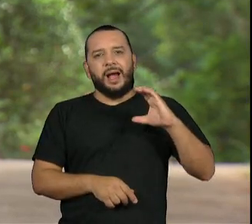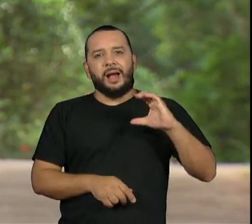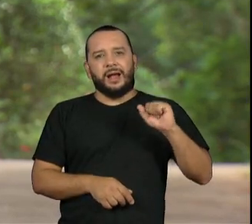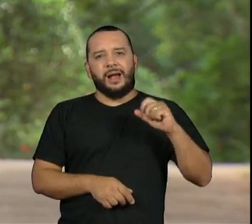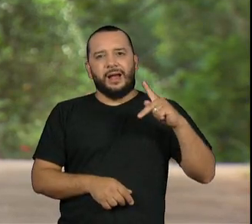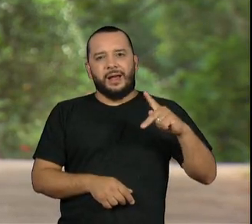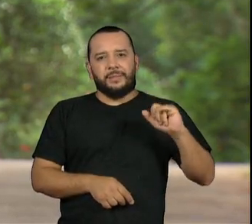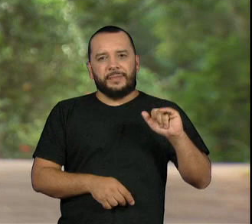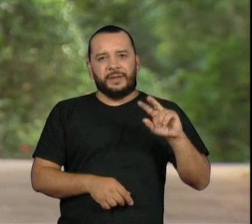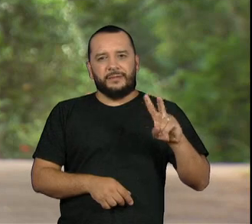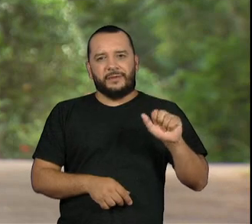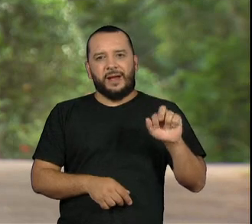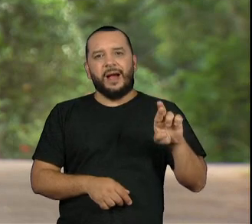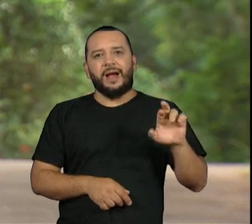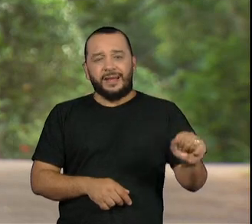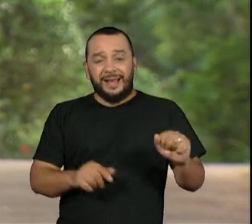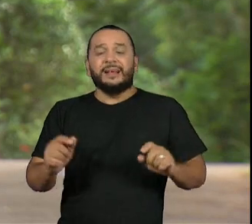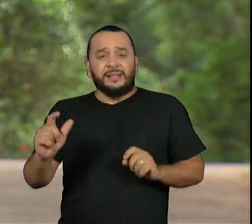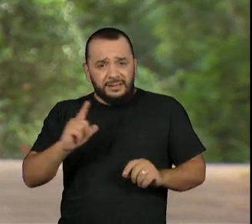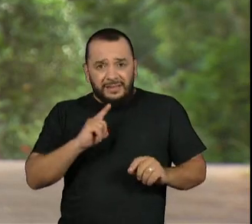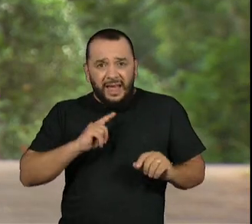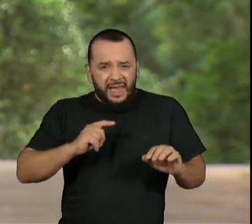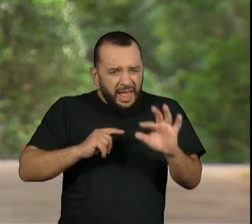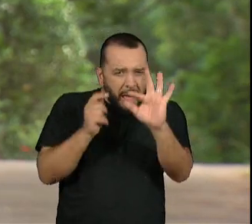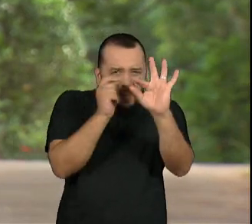concentração de sítios arqueológicos do mundo.